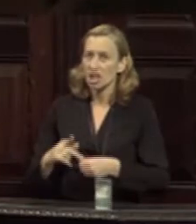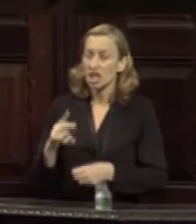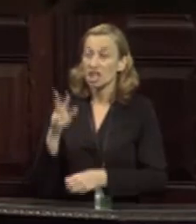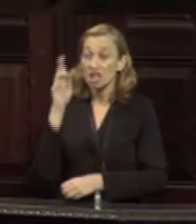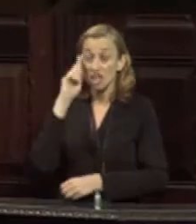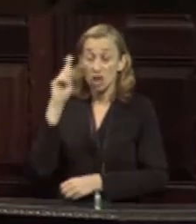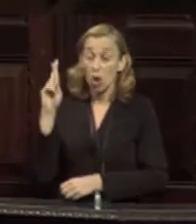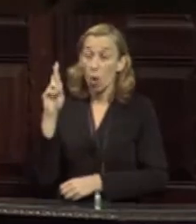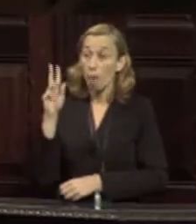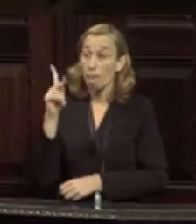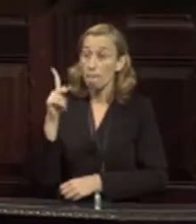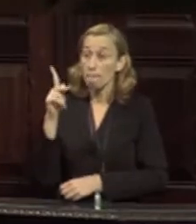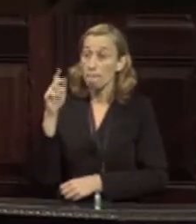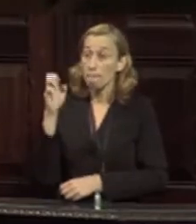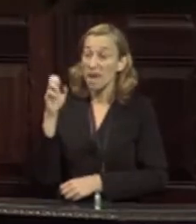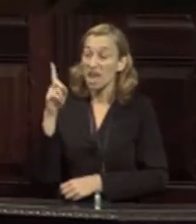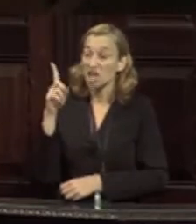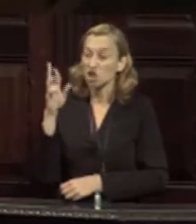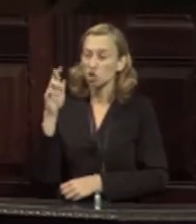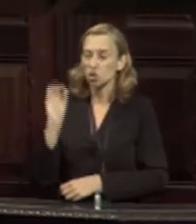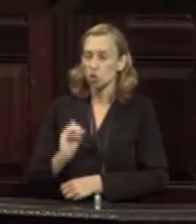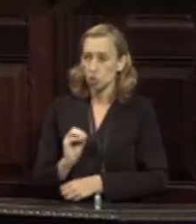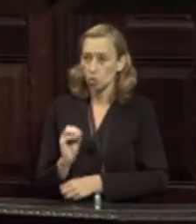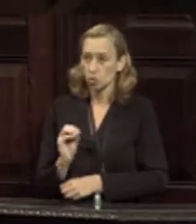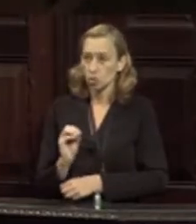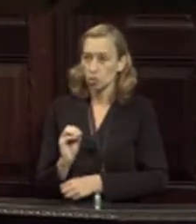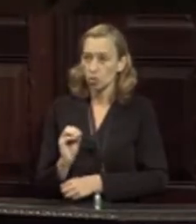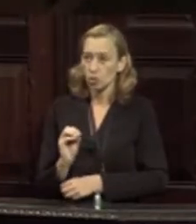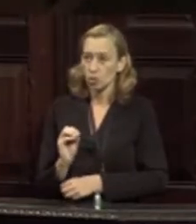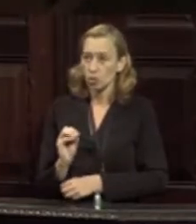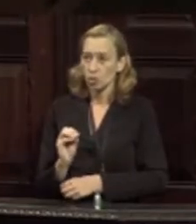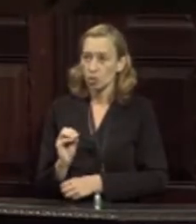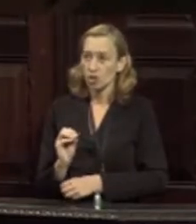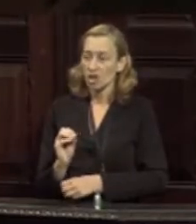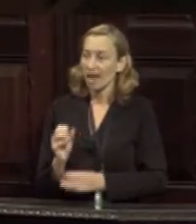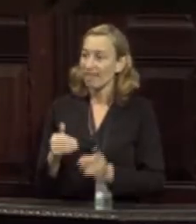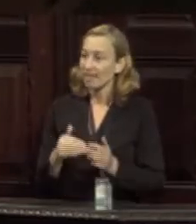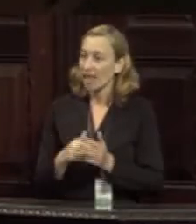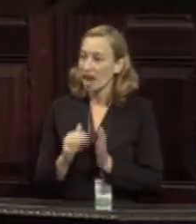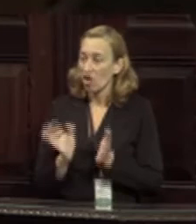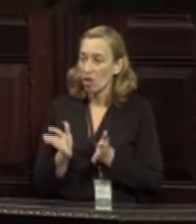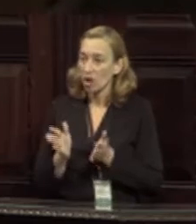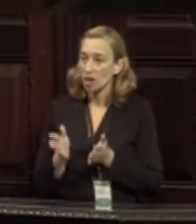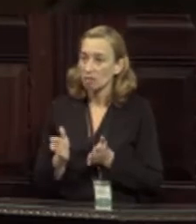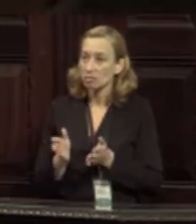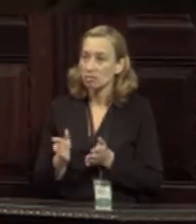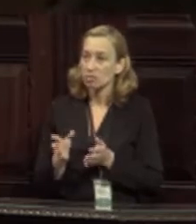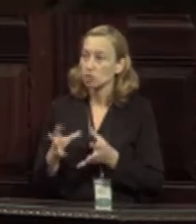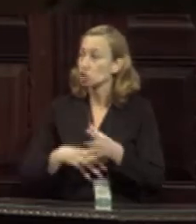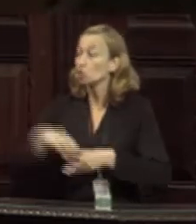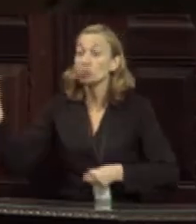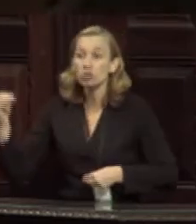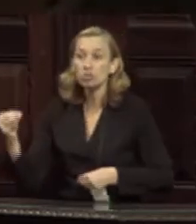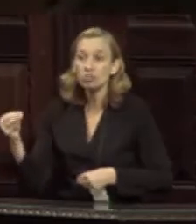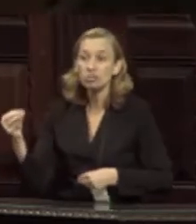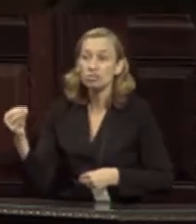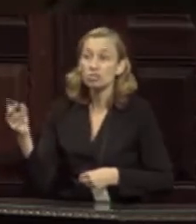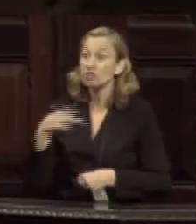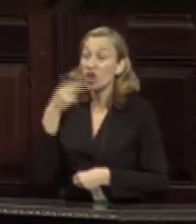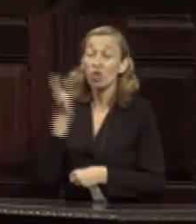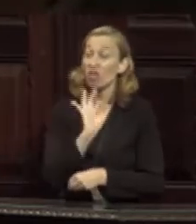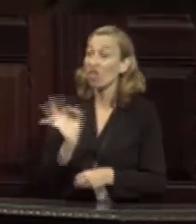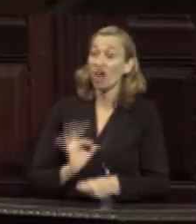sem nenhuma vírgula. E até agora, nenhum sinal veio de mudança